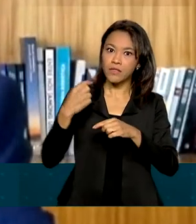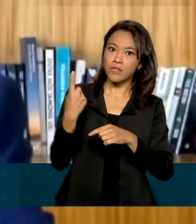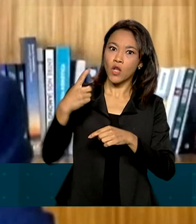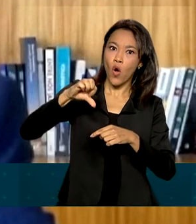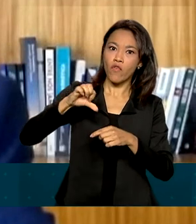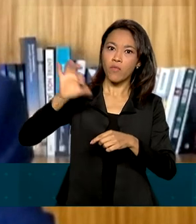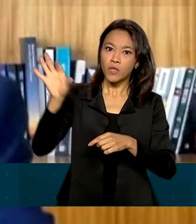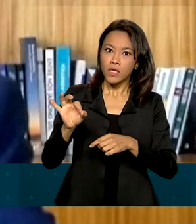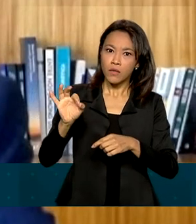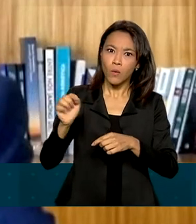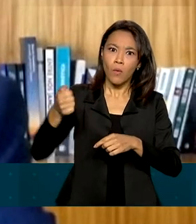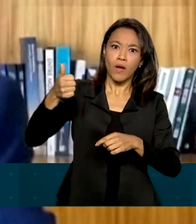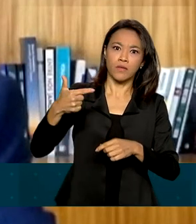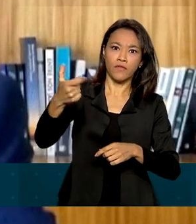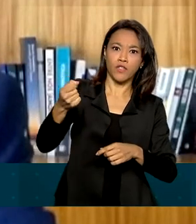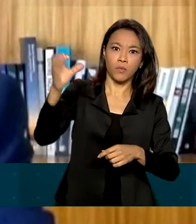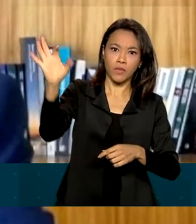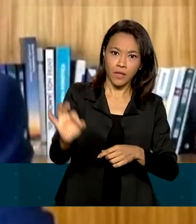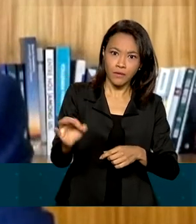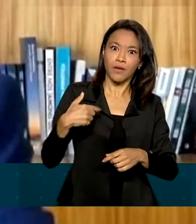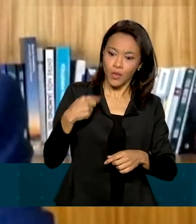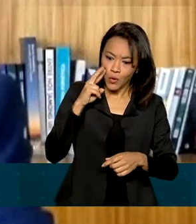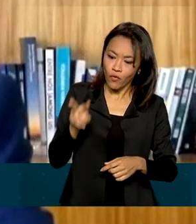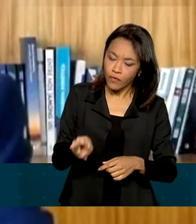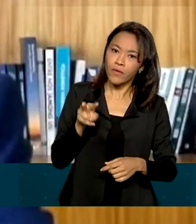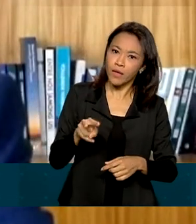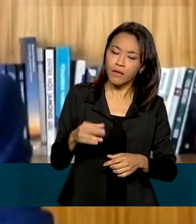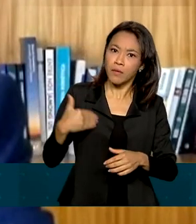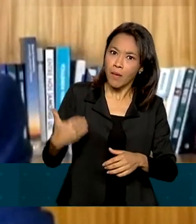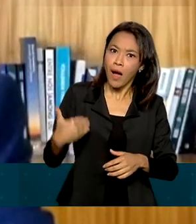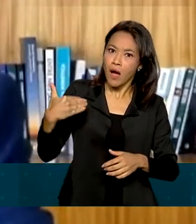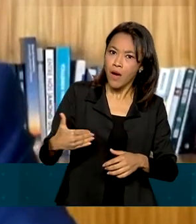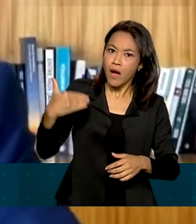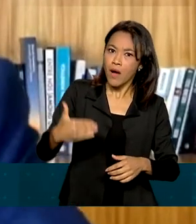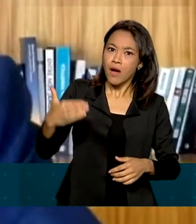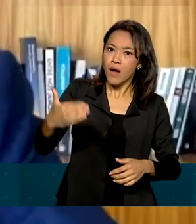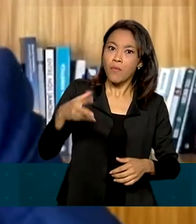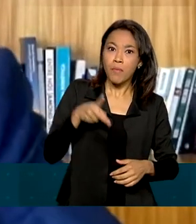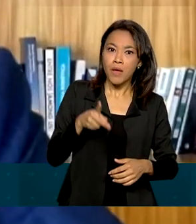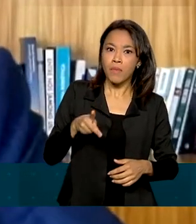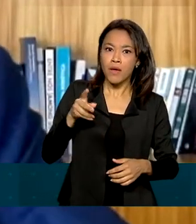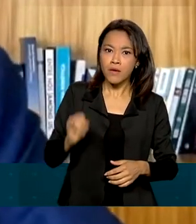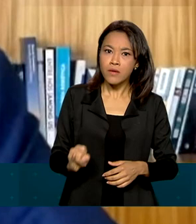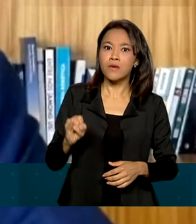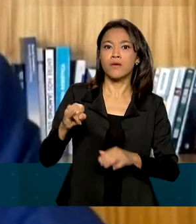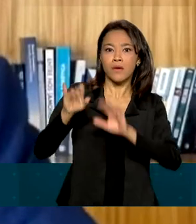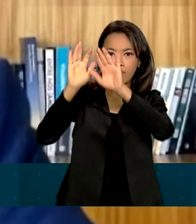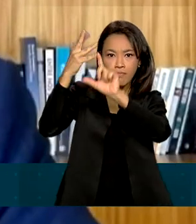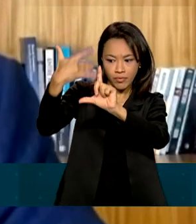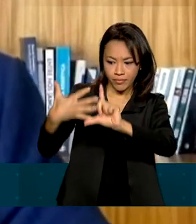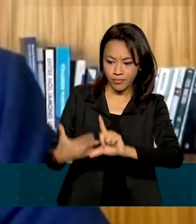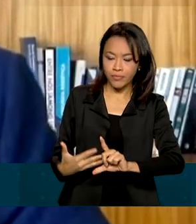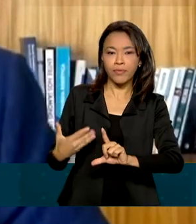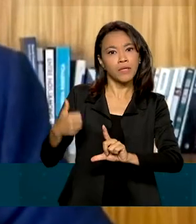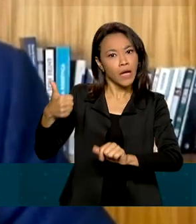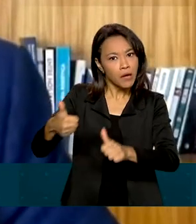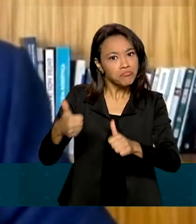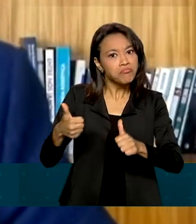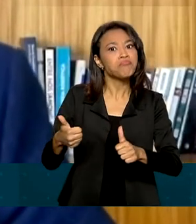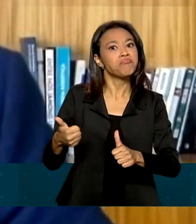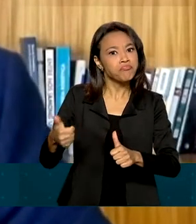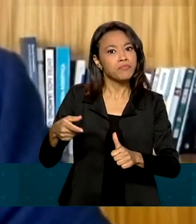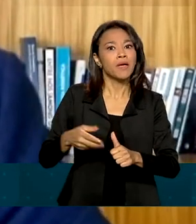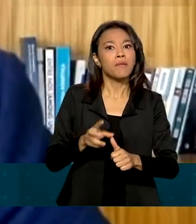e direção aos Vinte por cento eu tô vendo o ritmo de investimentos do pppi da plataforma Nossa de